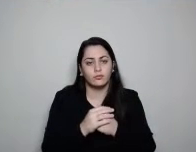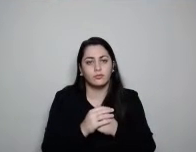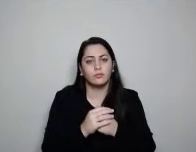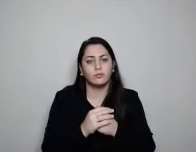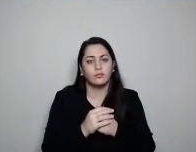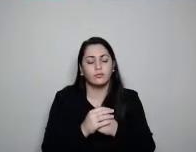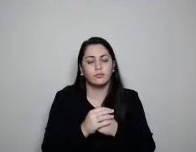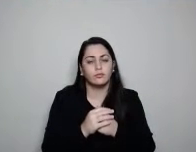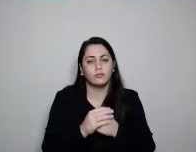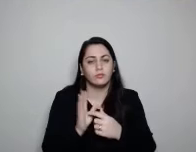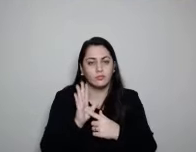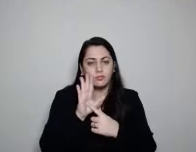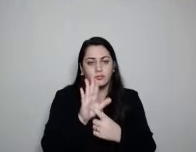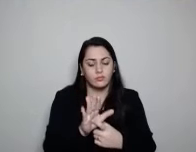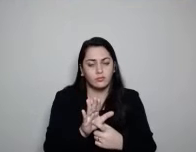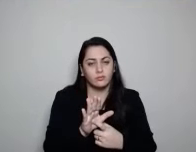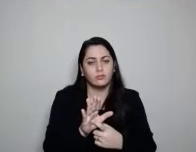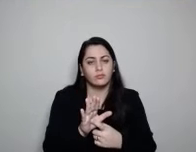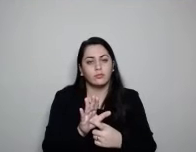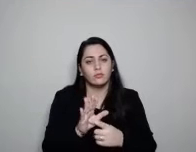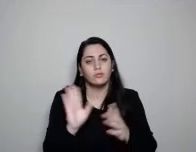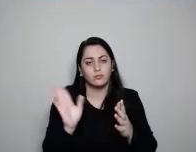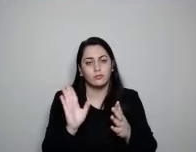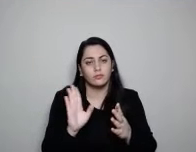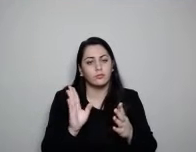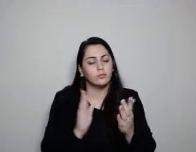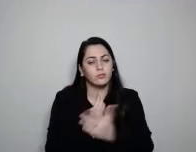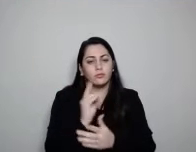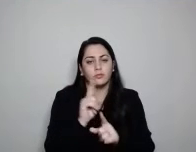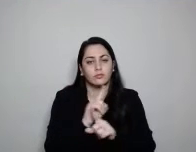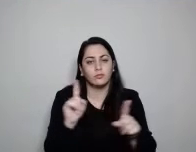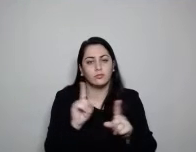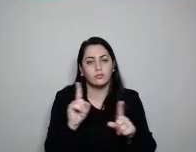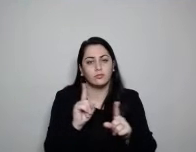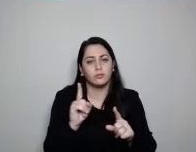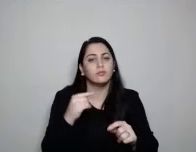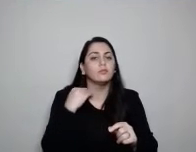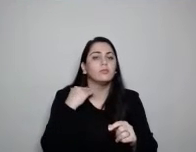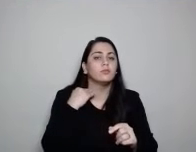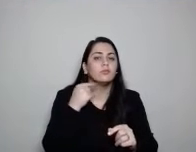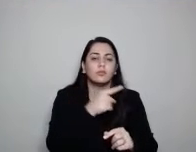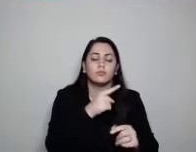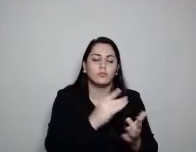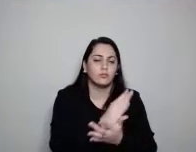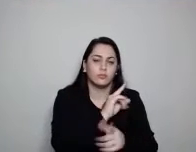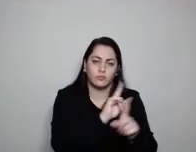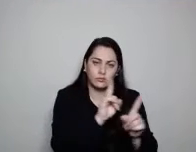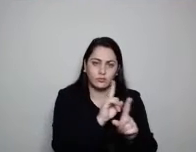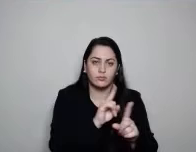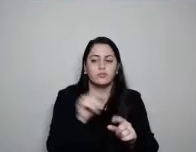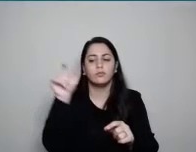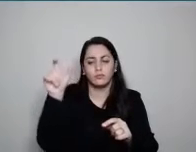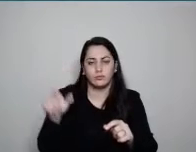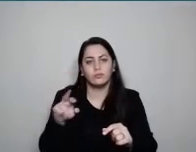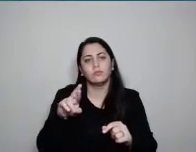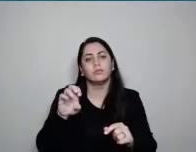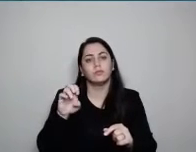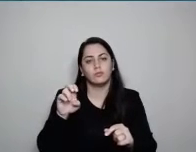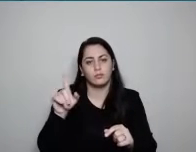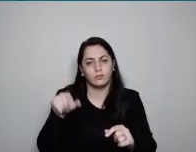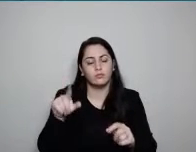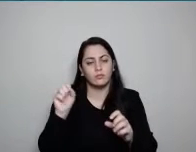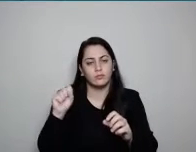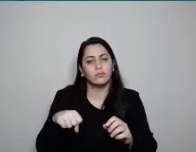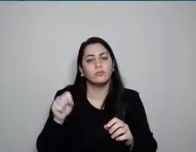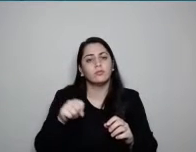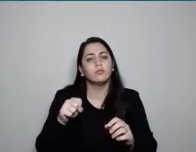interposto e desprovendo o interposto pelo banco. É como estou votando. E majorar o valor da indenização para